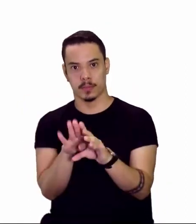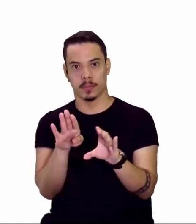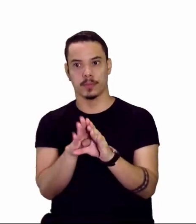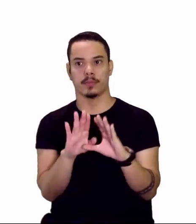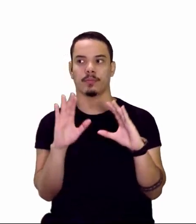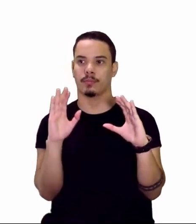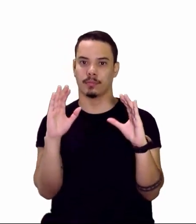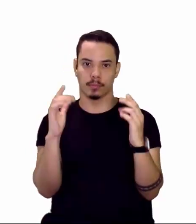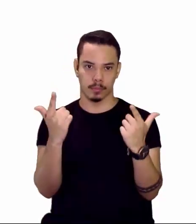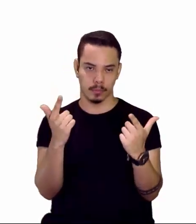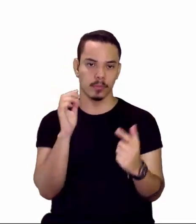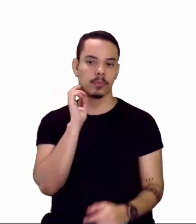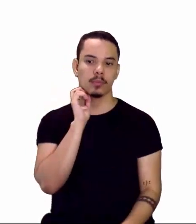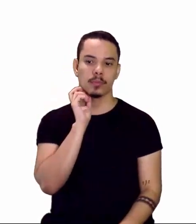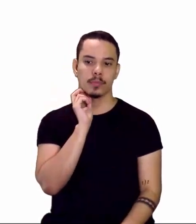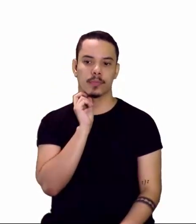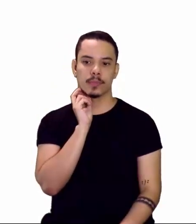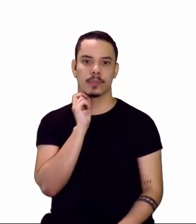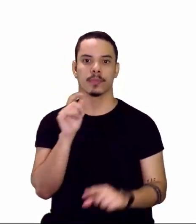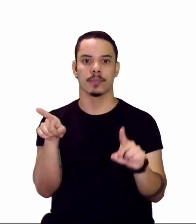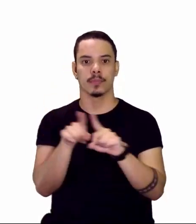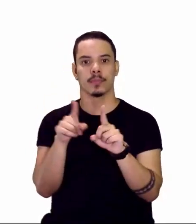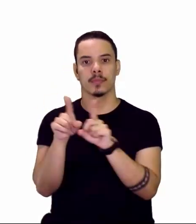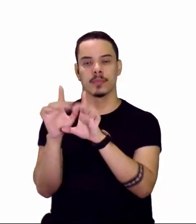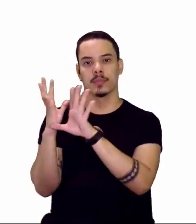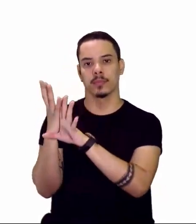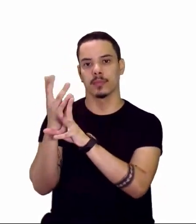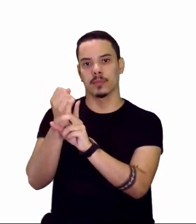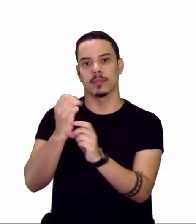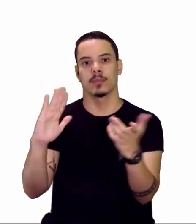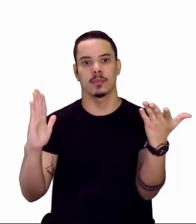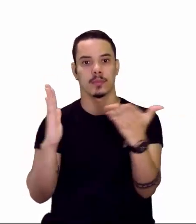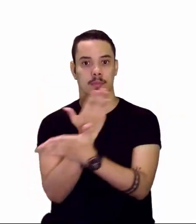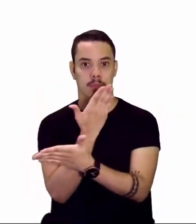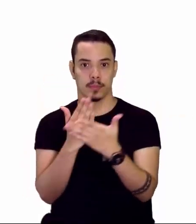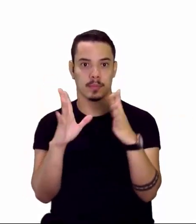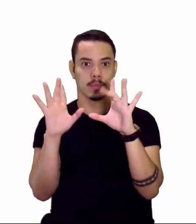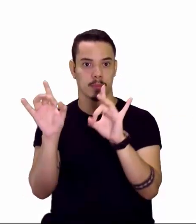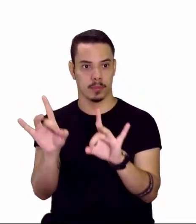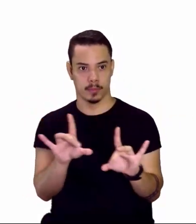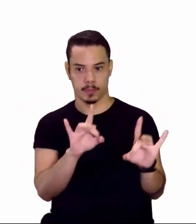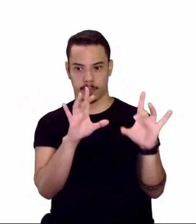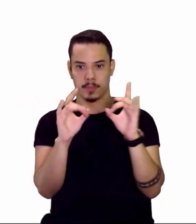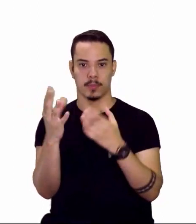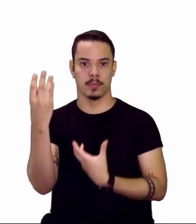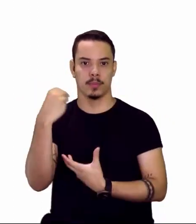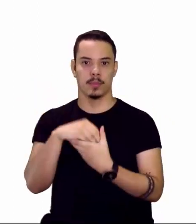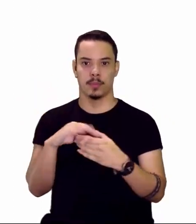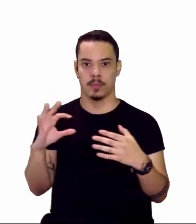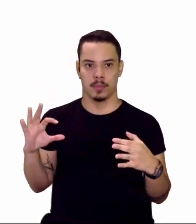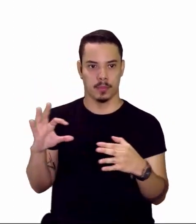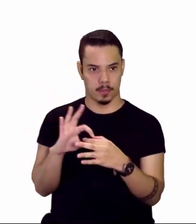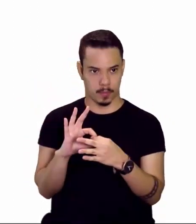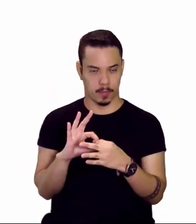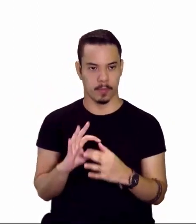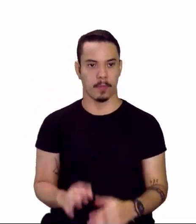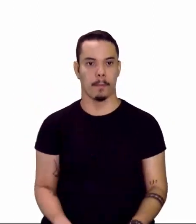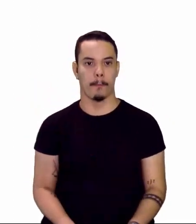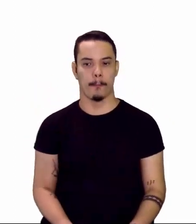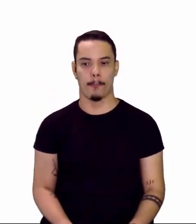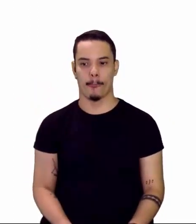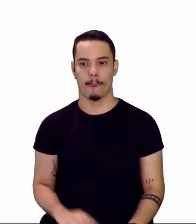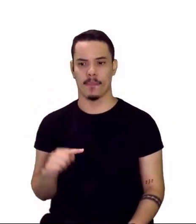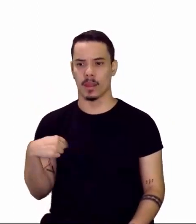Logo, revisando aqui, ó, os casos especiais da ligação covalente. Nós